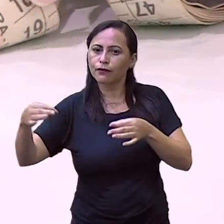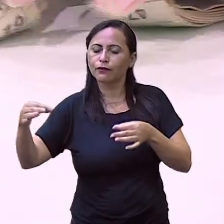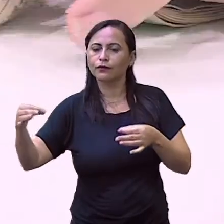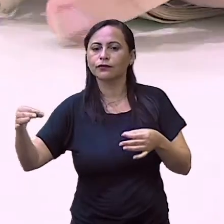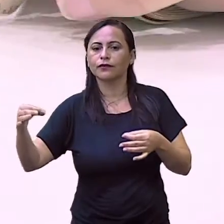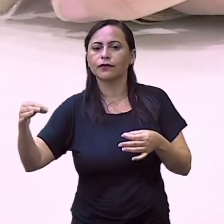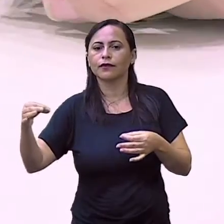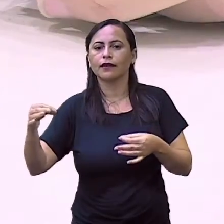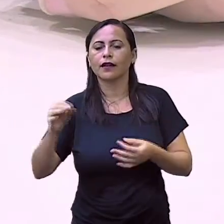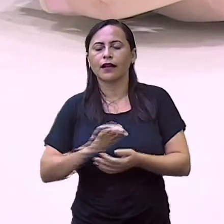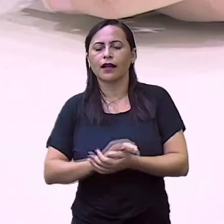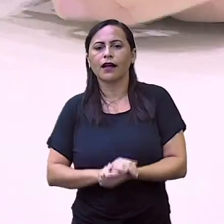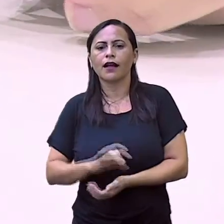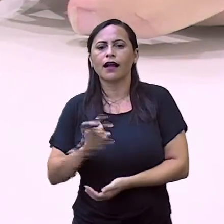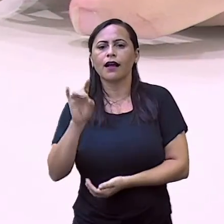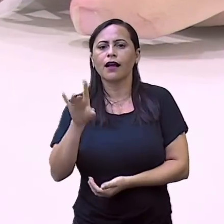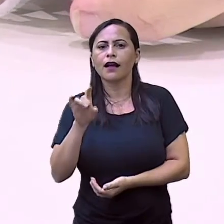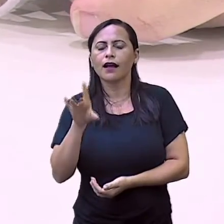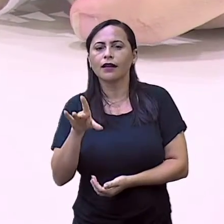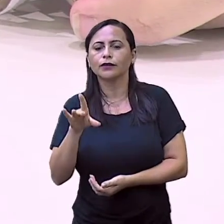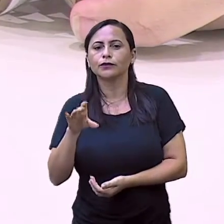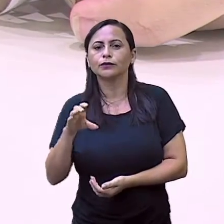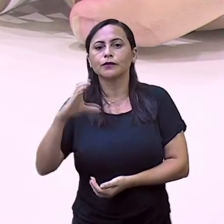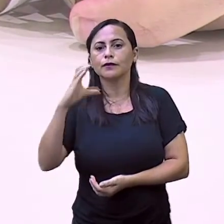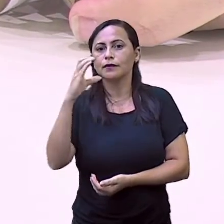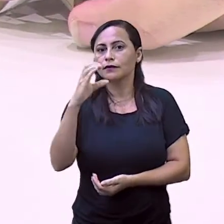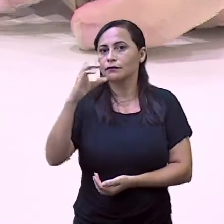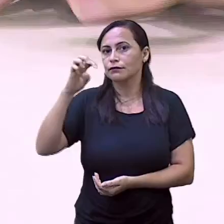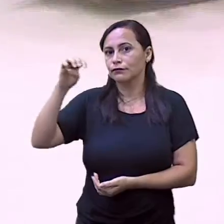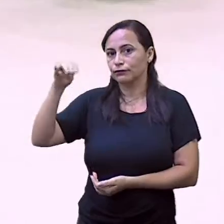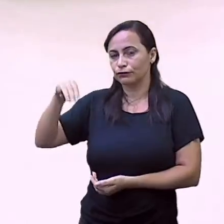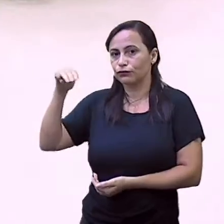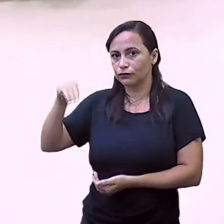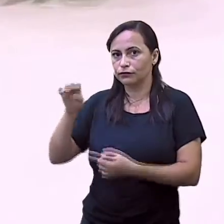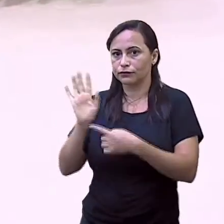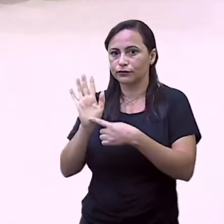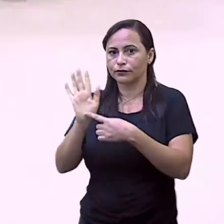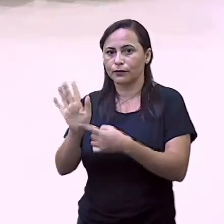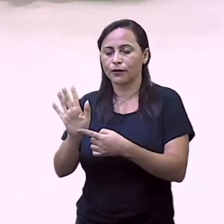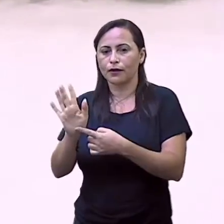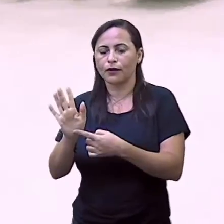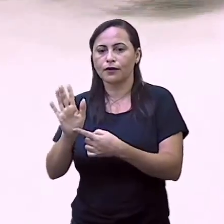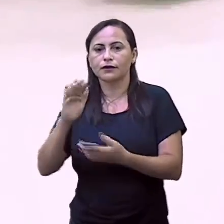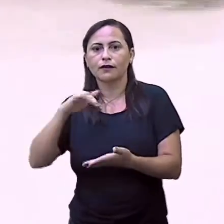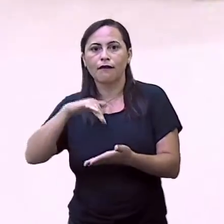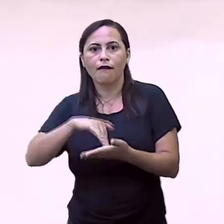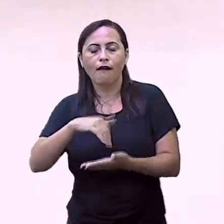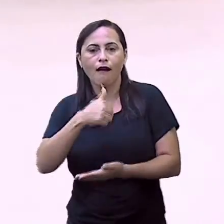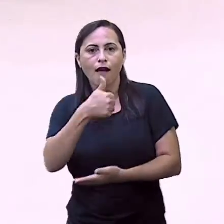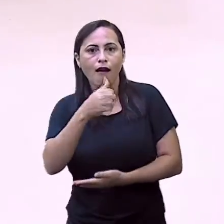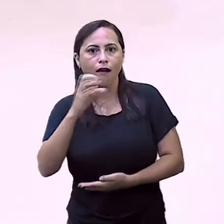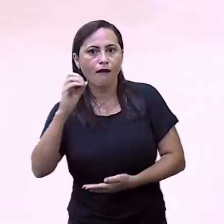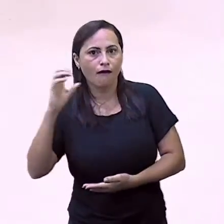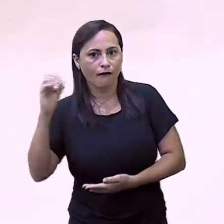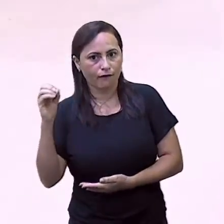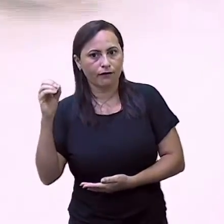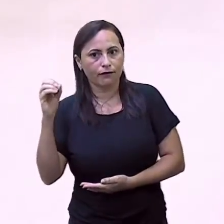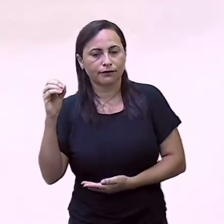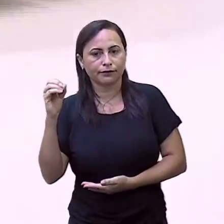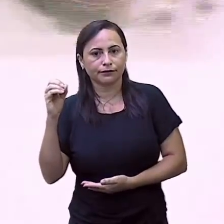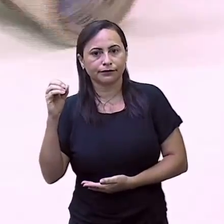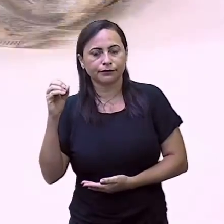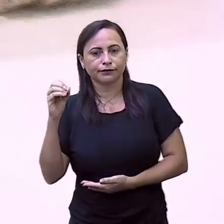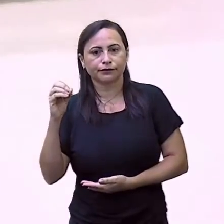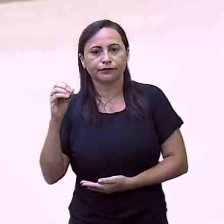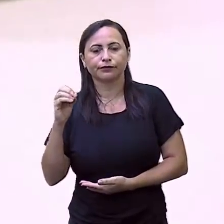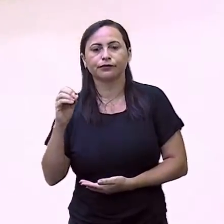vir representando o quê? Os meus centímetros. Até eu chegar no 100. Quando eu chegar aqui no